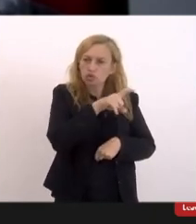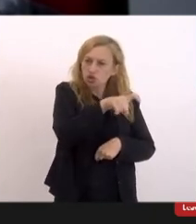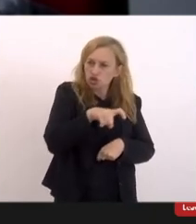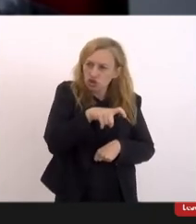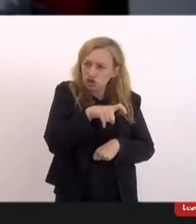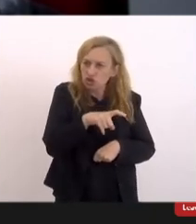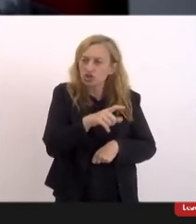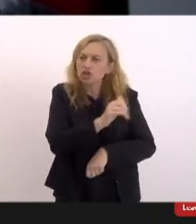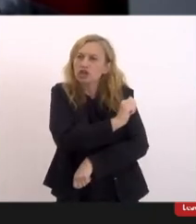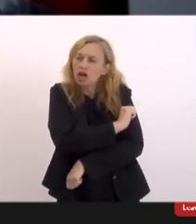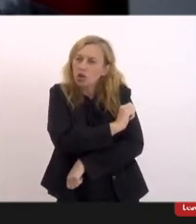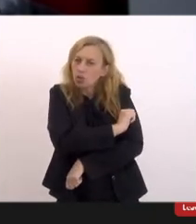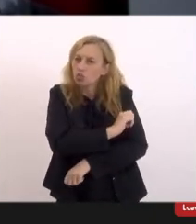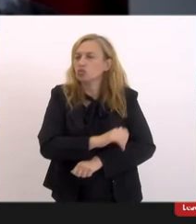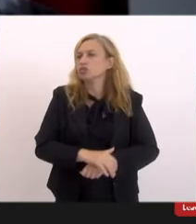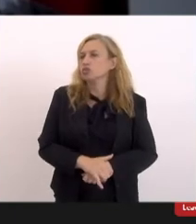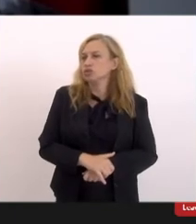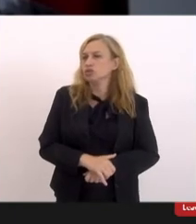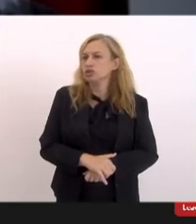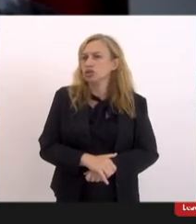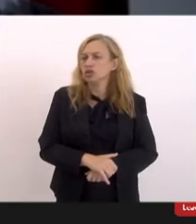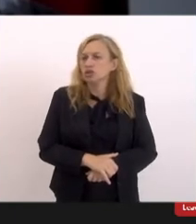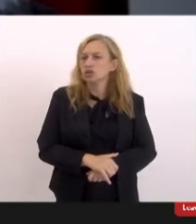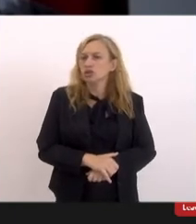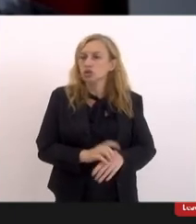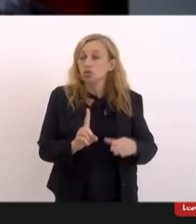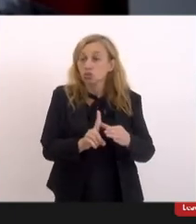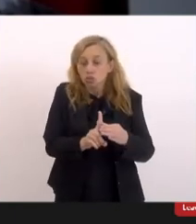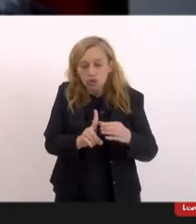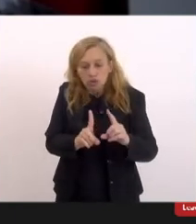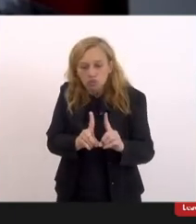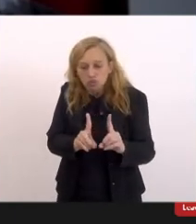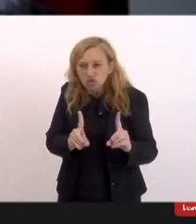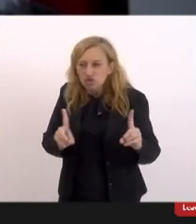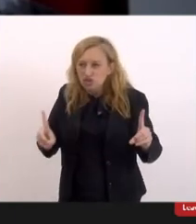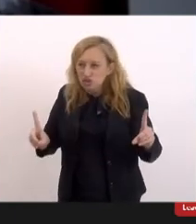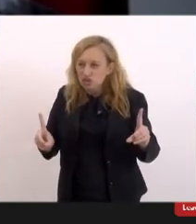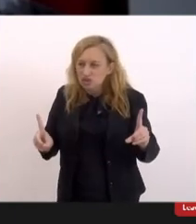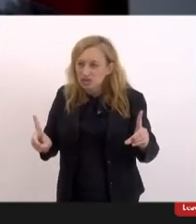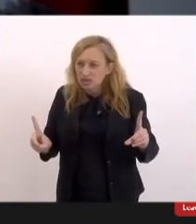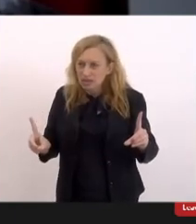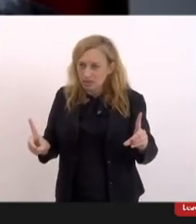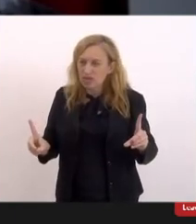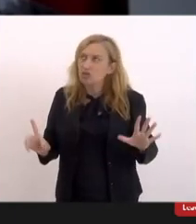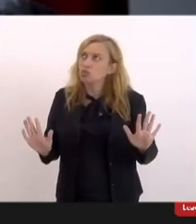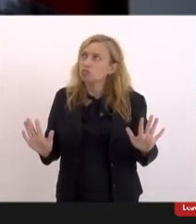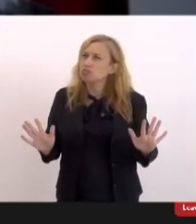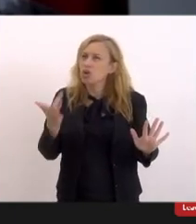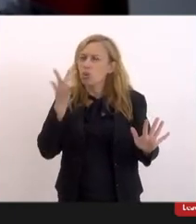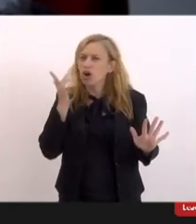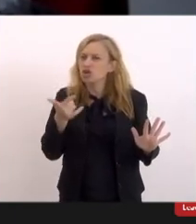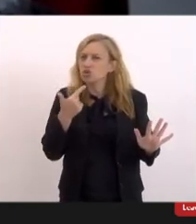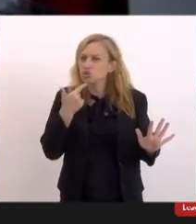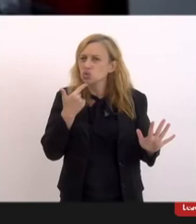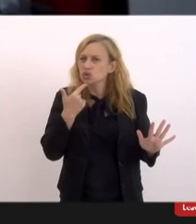alunos considerados um distanciamento que vai, se eu não me engano,